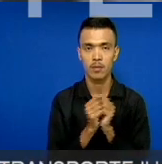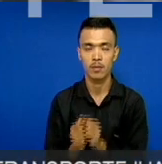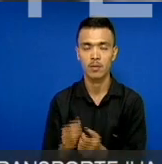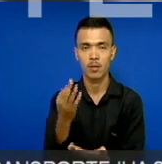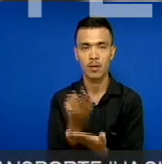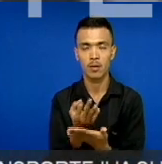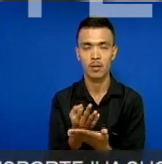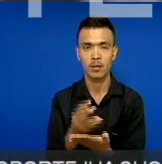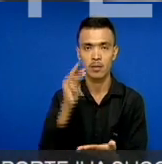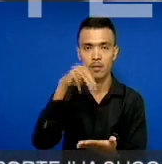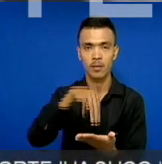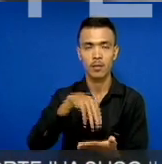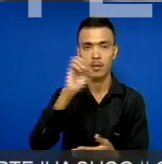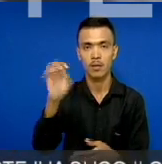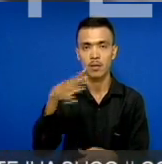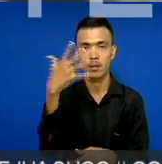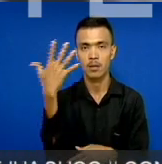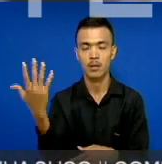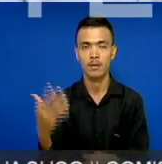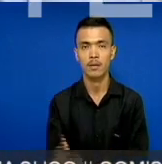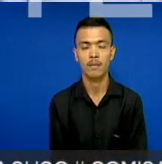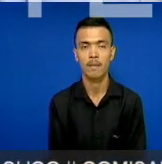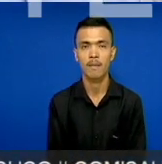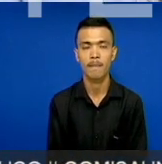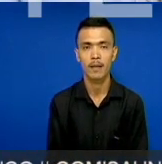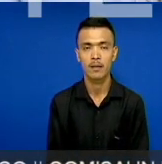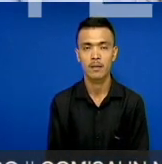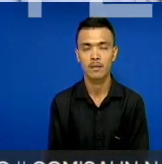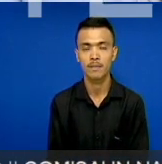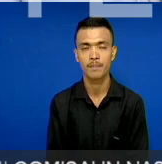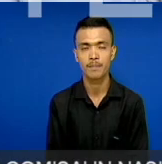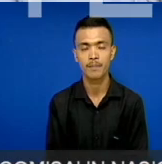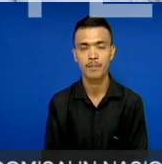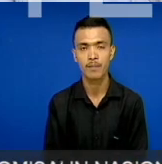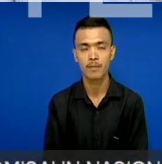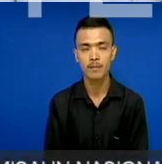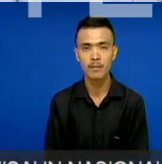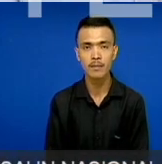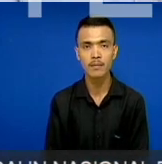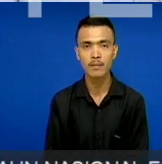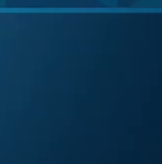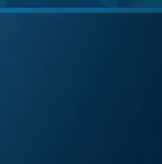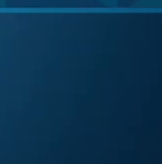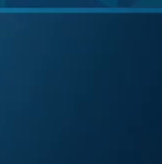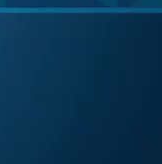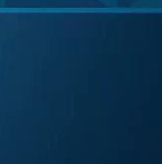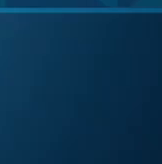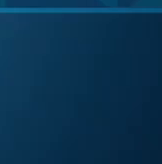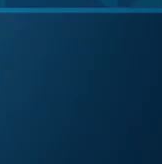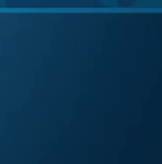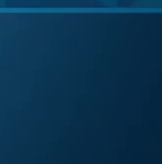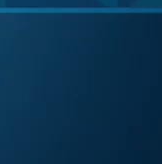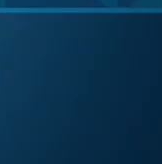liu milhão Sanulu Resin Lima dólares americano. Timóteo Guzmão, Lucas da Costa, BRTTL.